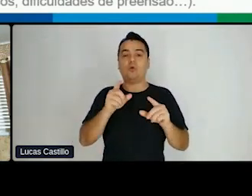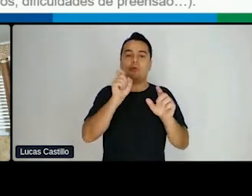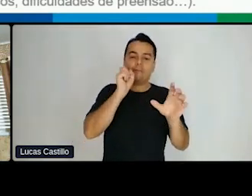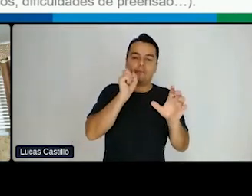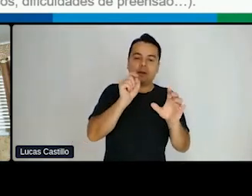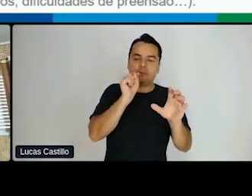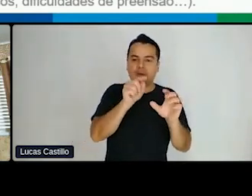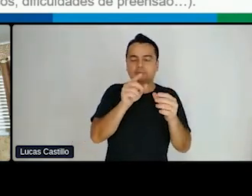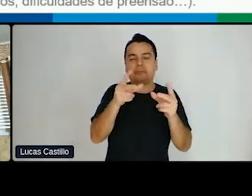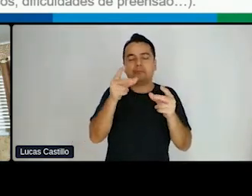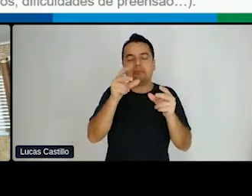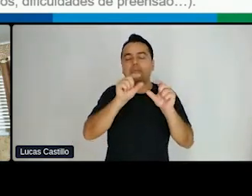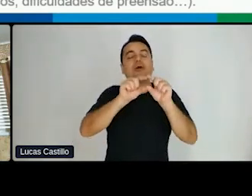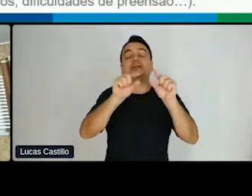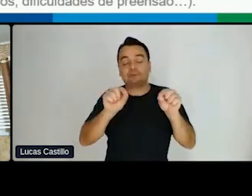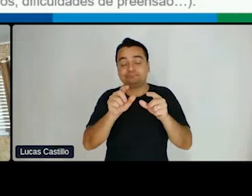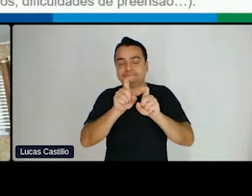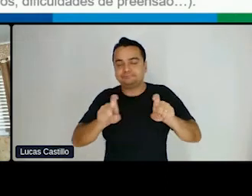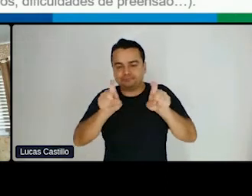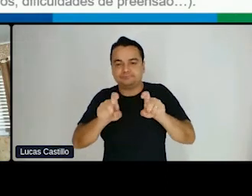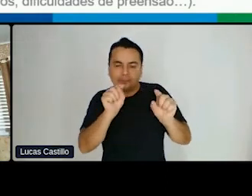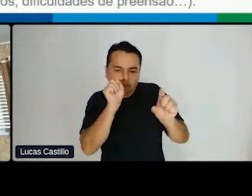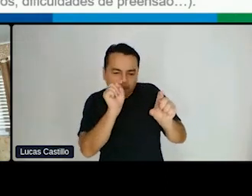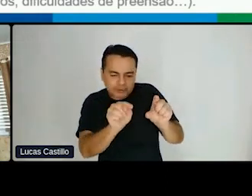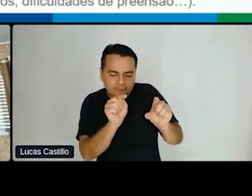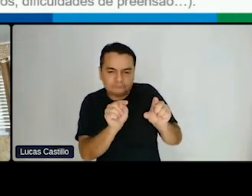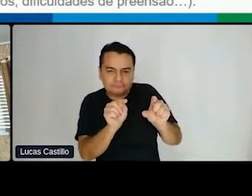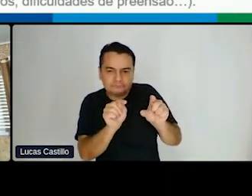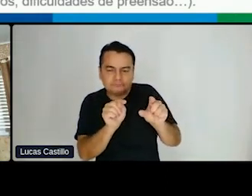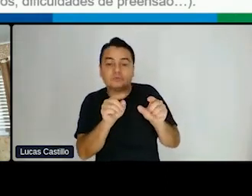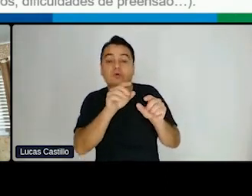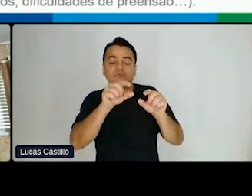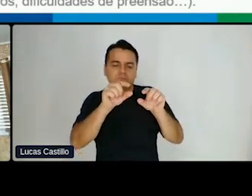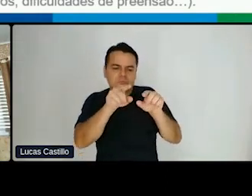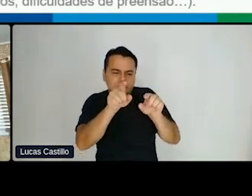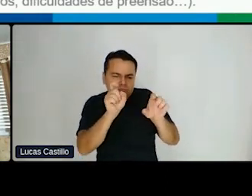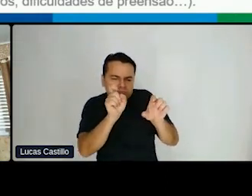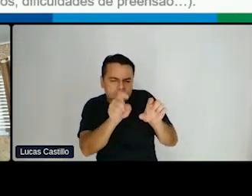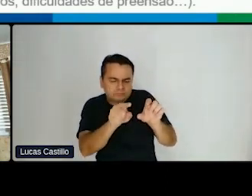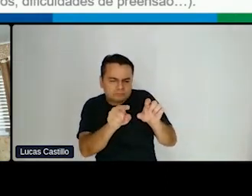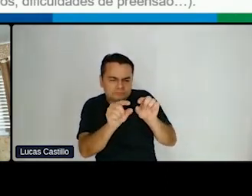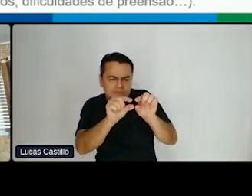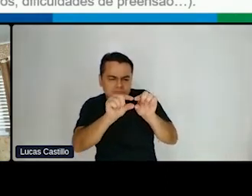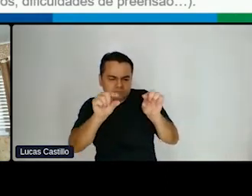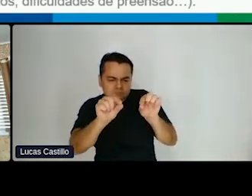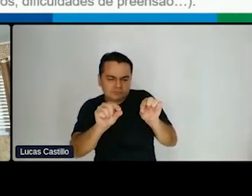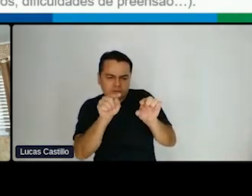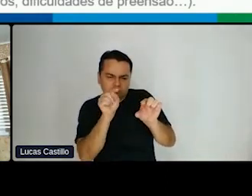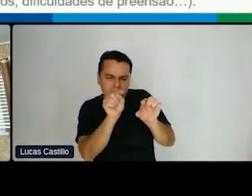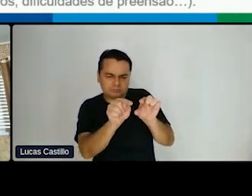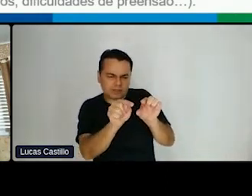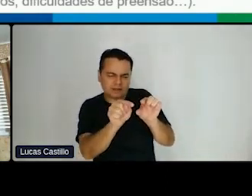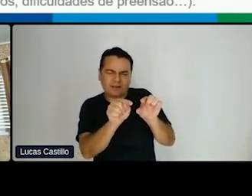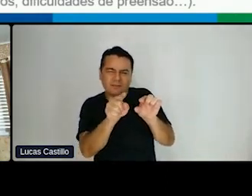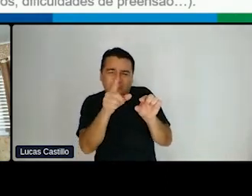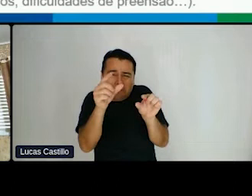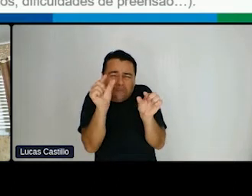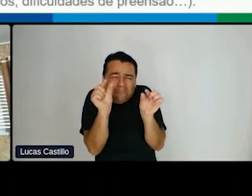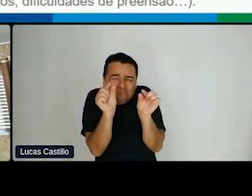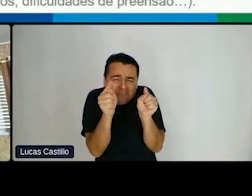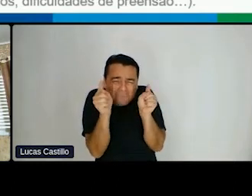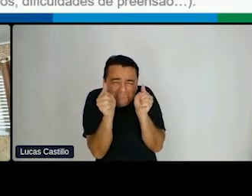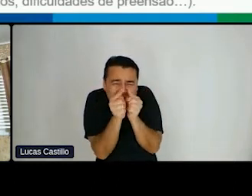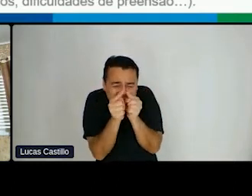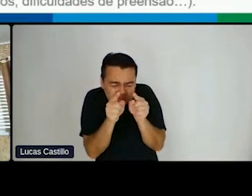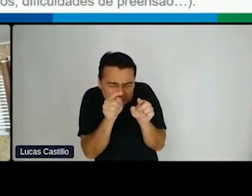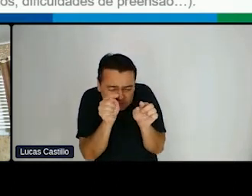clicável, tamanho de espaçamento. Será que o meu usuário está confortável com aquele botão que ele vai clicar? Será que o